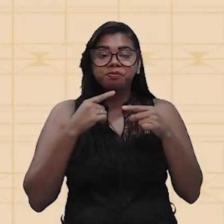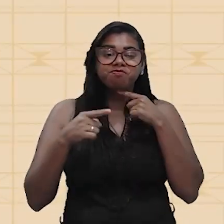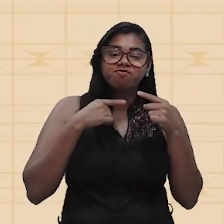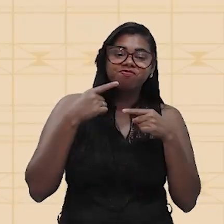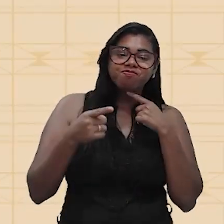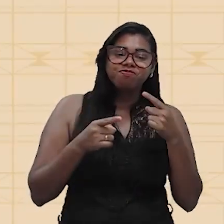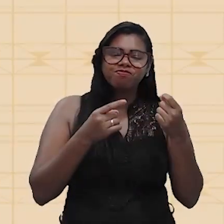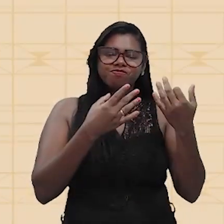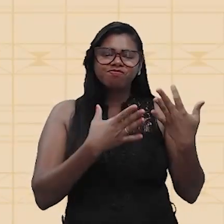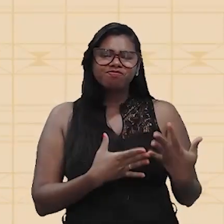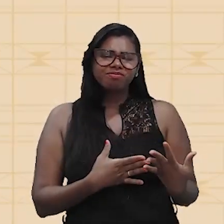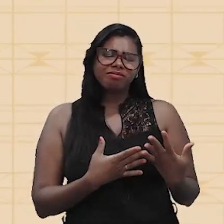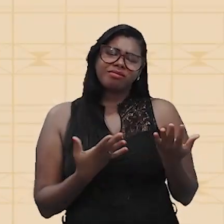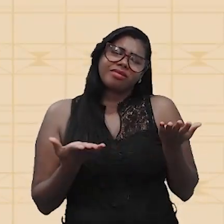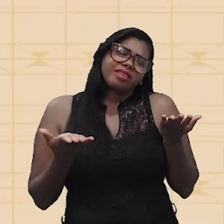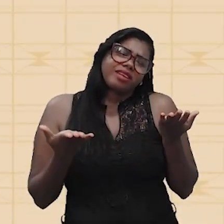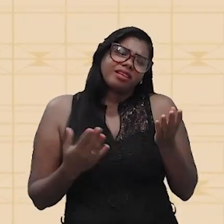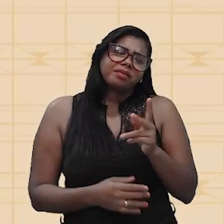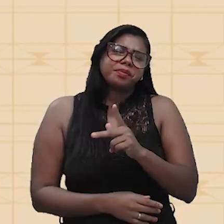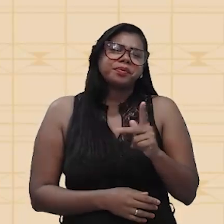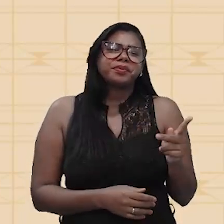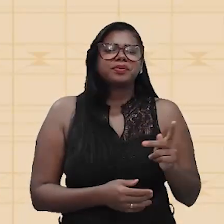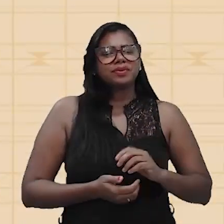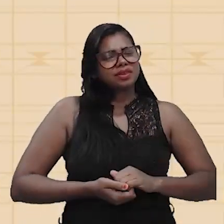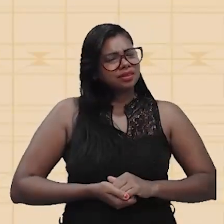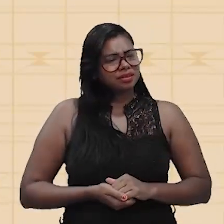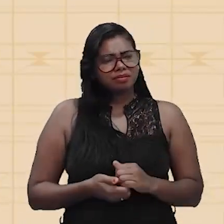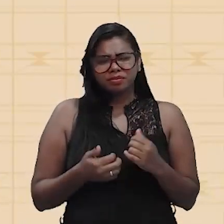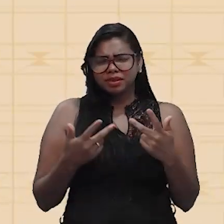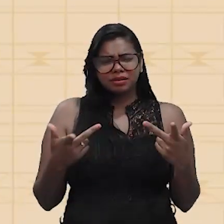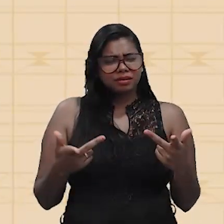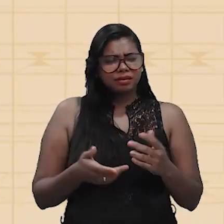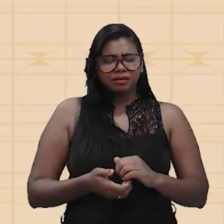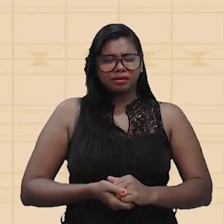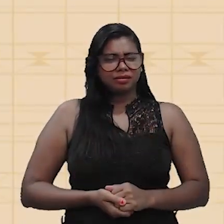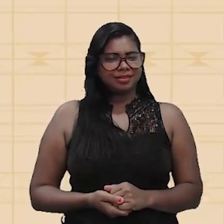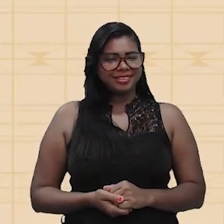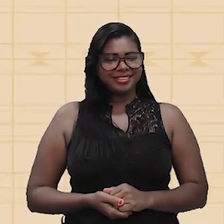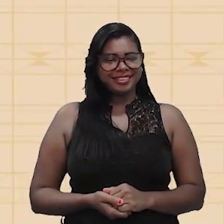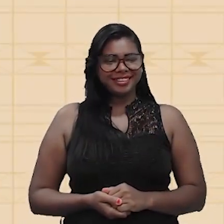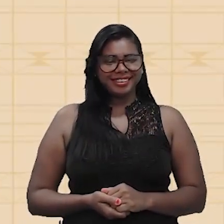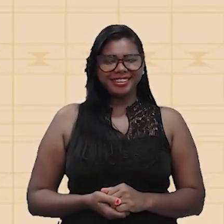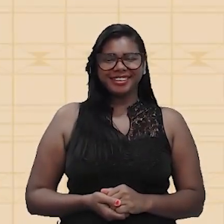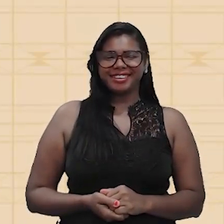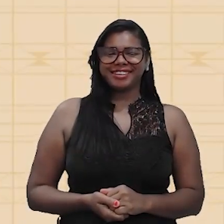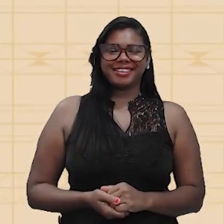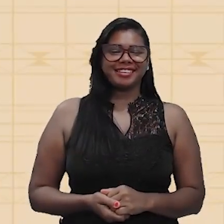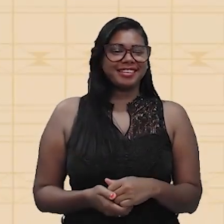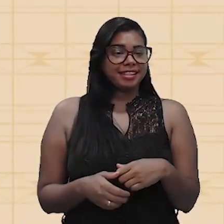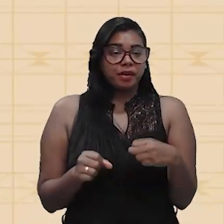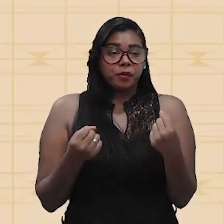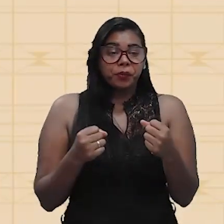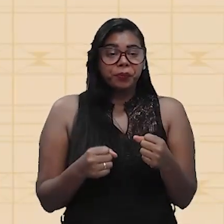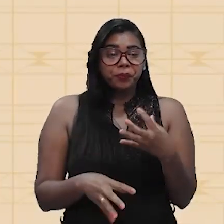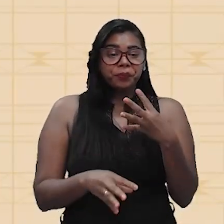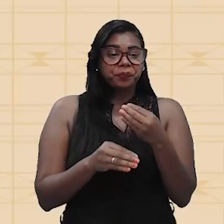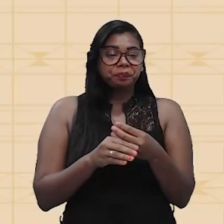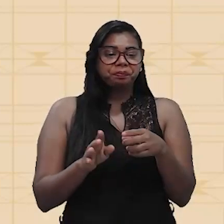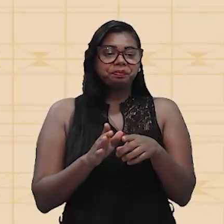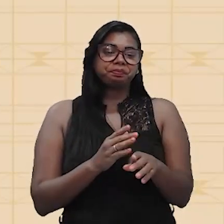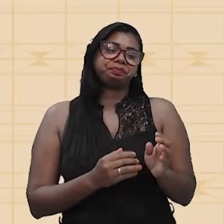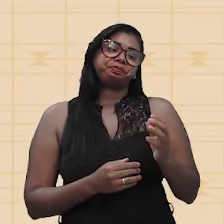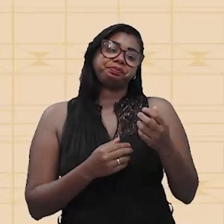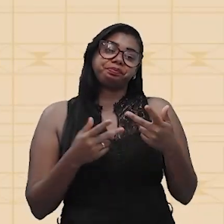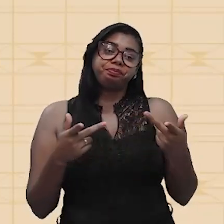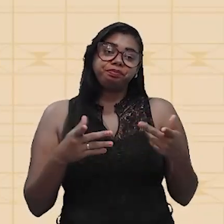dizer, Paulinho, que conta grande. Ô, Mequetrefe, tu não precisa, pelo amor de Deus, Mequetrefe, tu não precisa estar se abestalhando com o tamanho da equação. É só